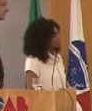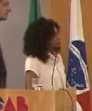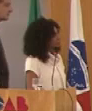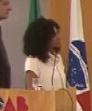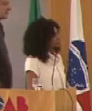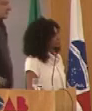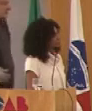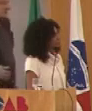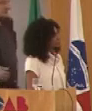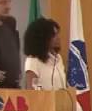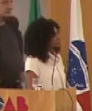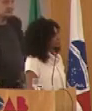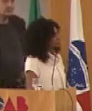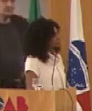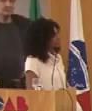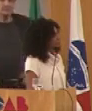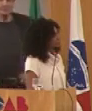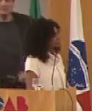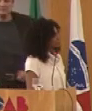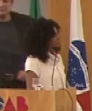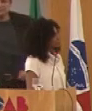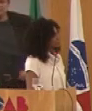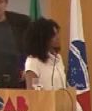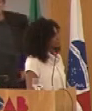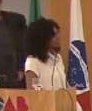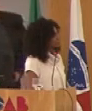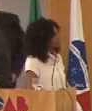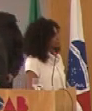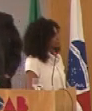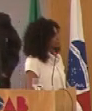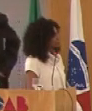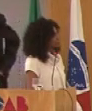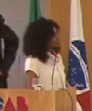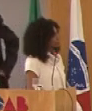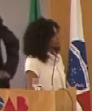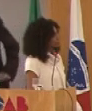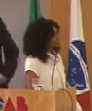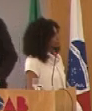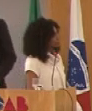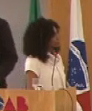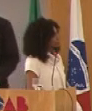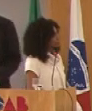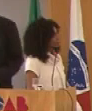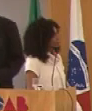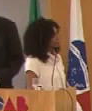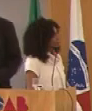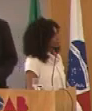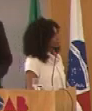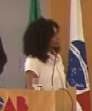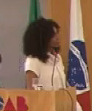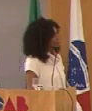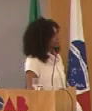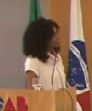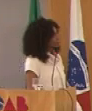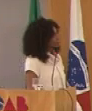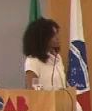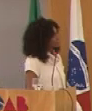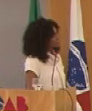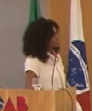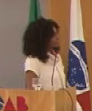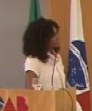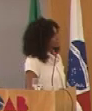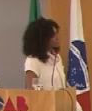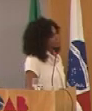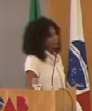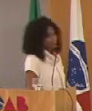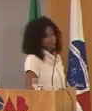em uma sociedade que se diz democrática e plural, mas que em seu interior mantém intactas